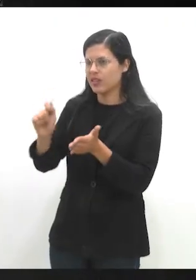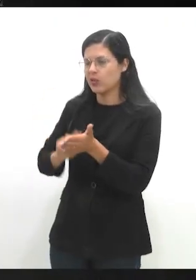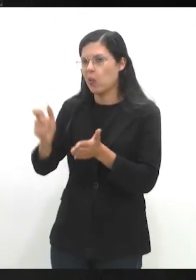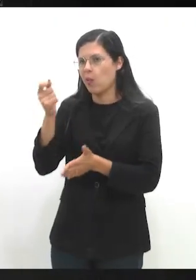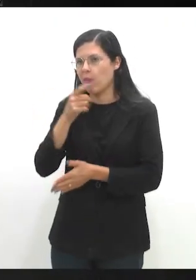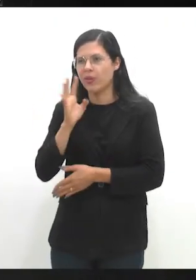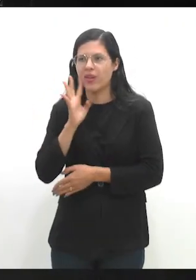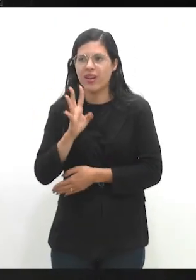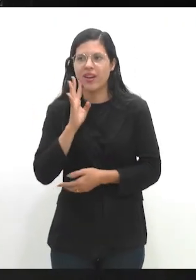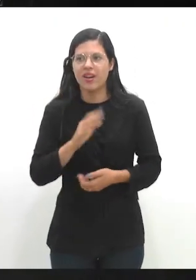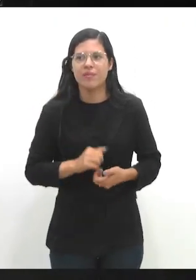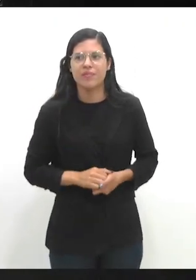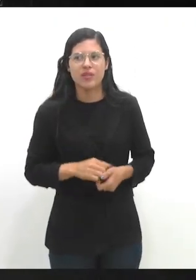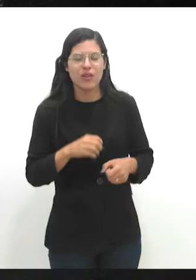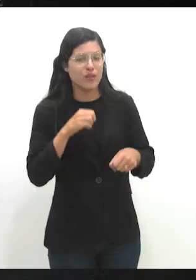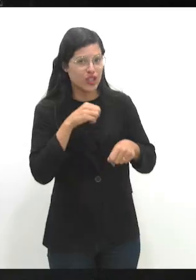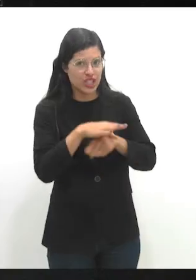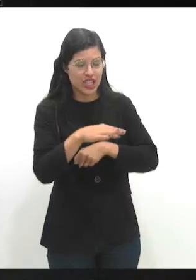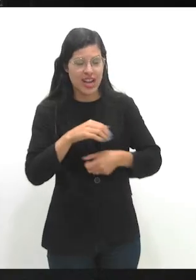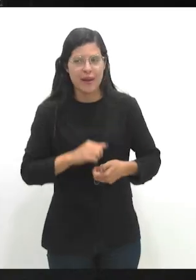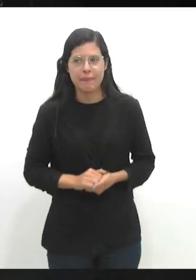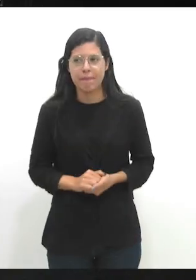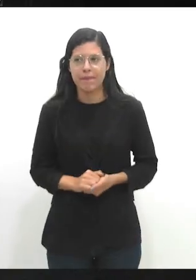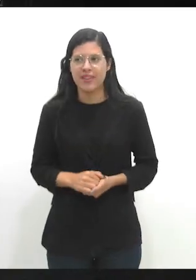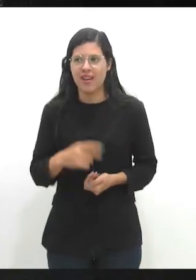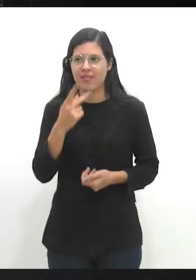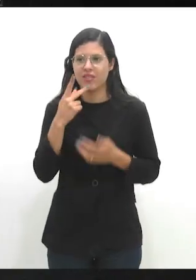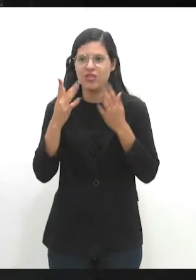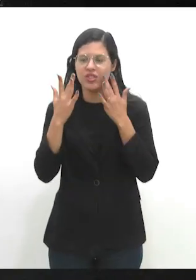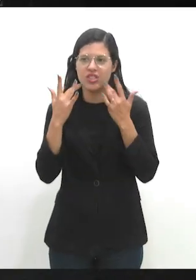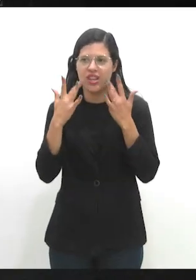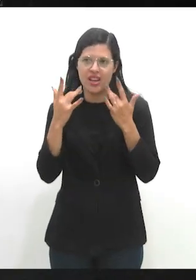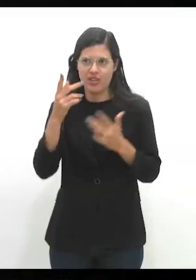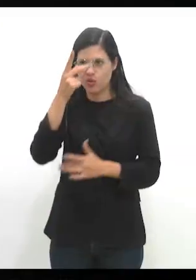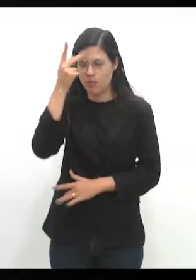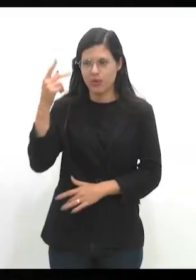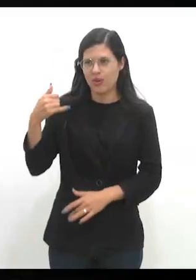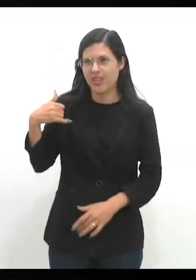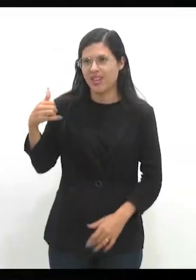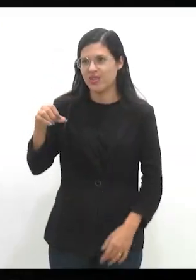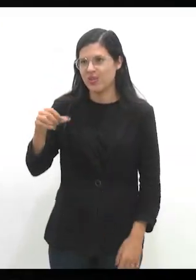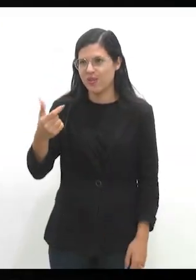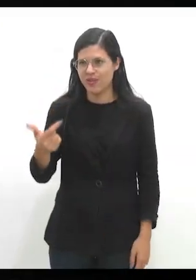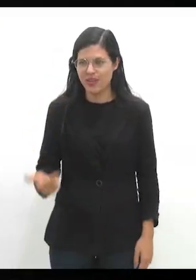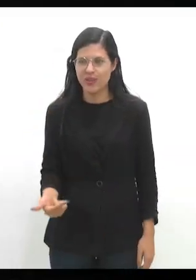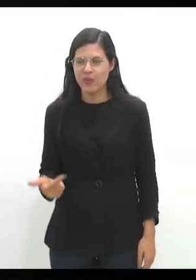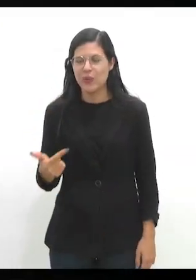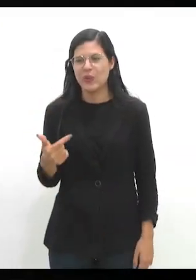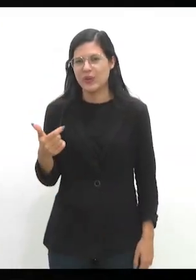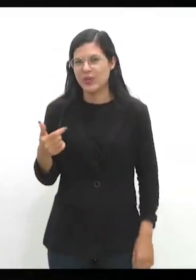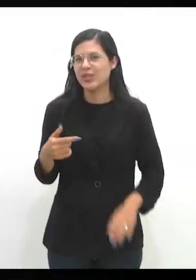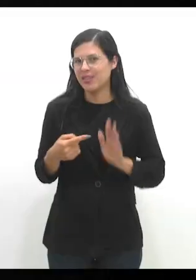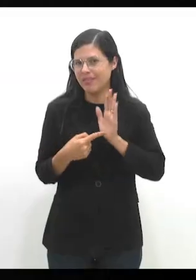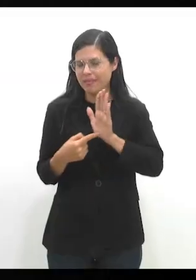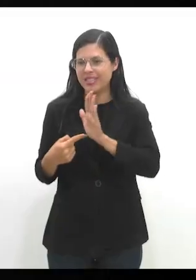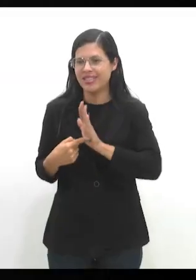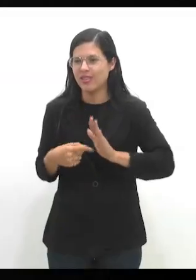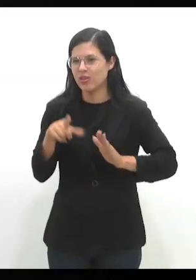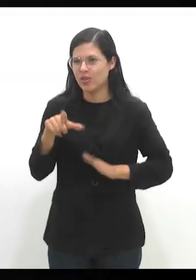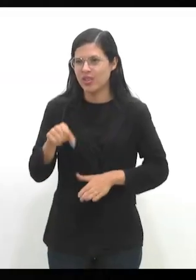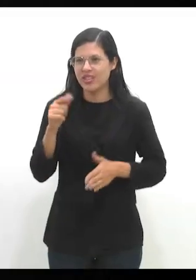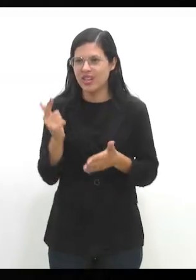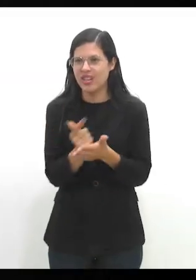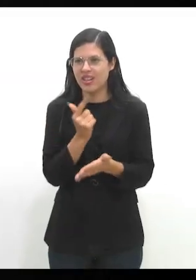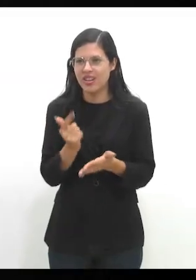escreve com muito humor, é muito legal. Eu vou indicar, como a gente está falando de teatro e de uma pessoa com 92 anos em cena,